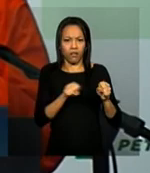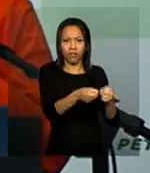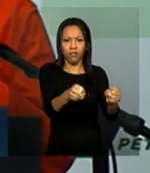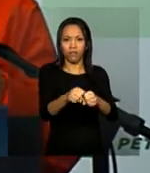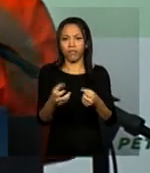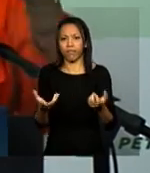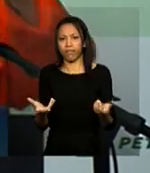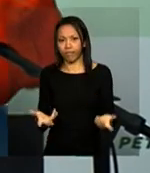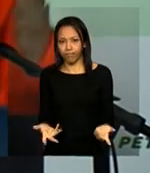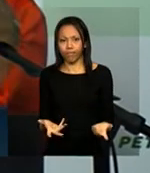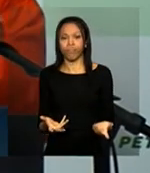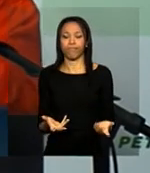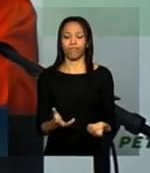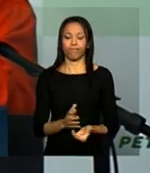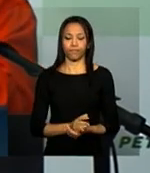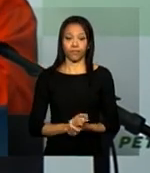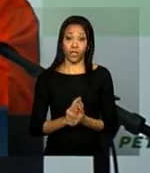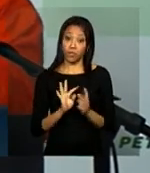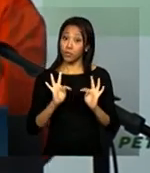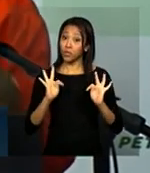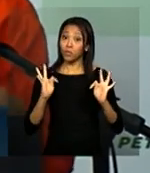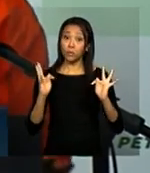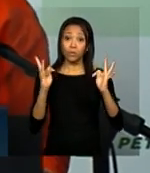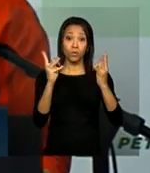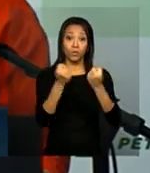E em todo o Brasil,